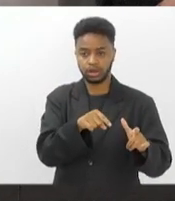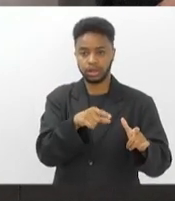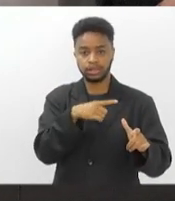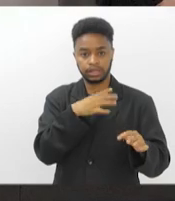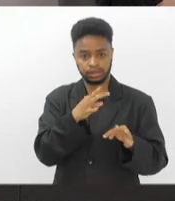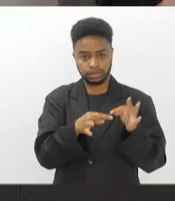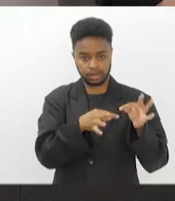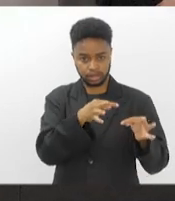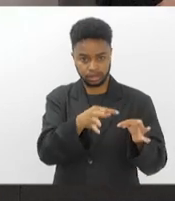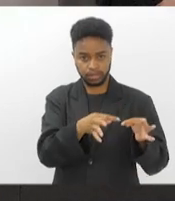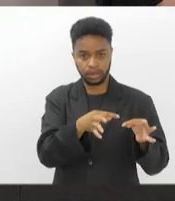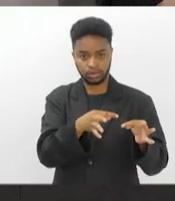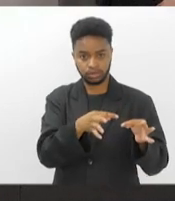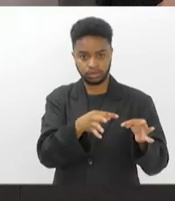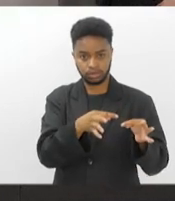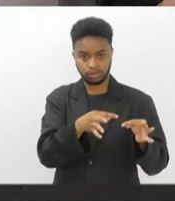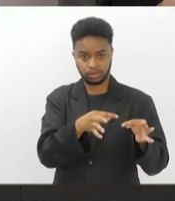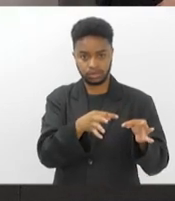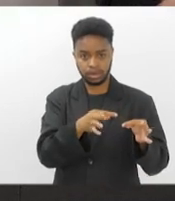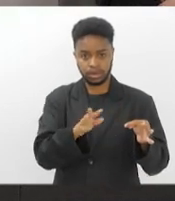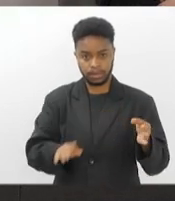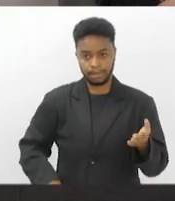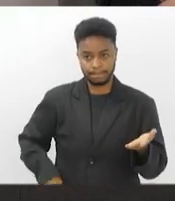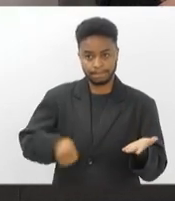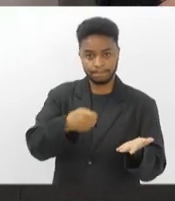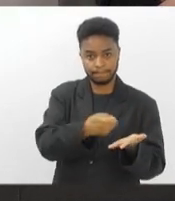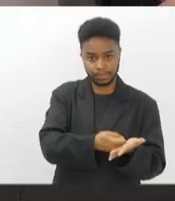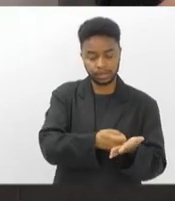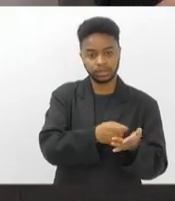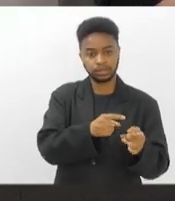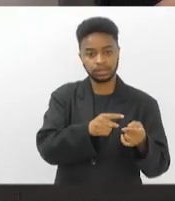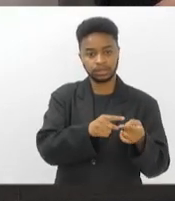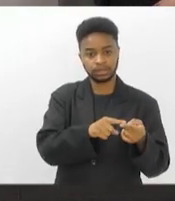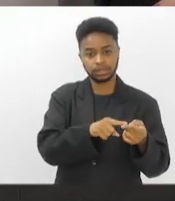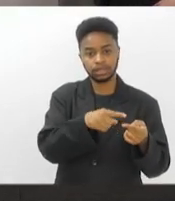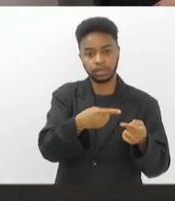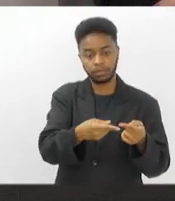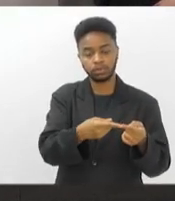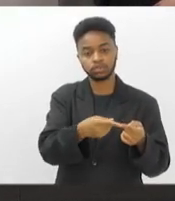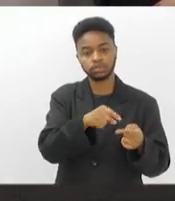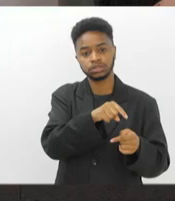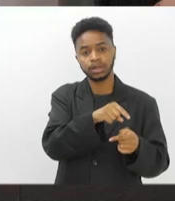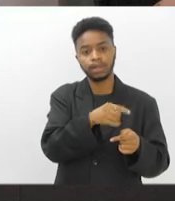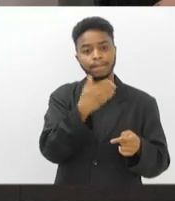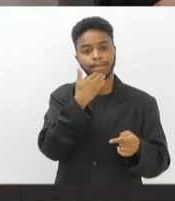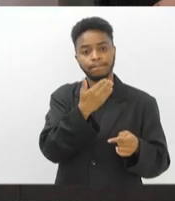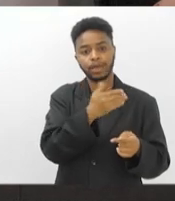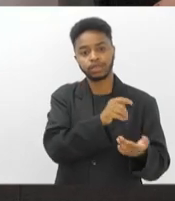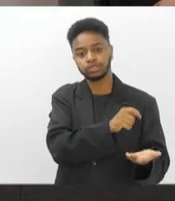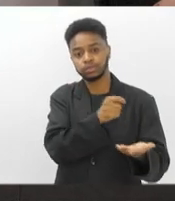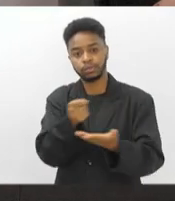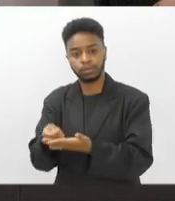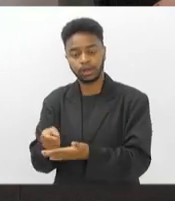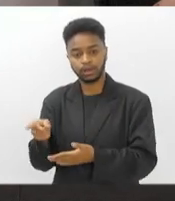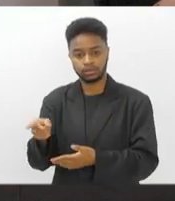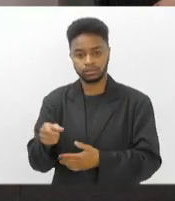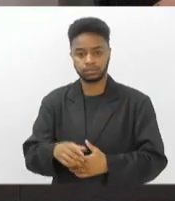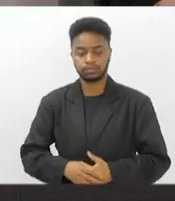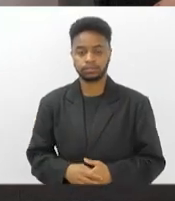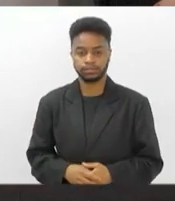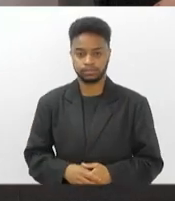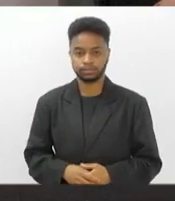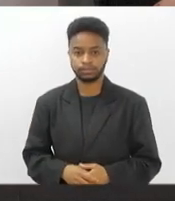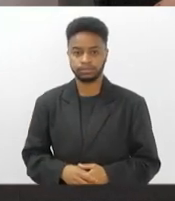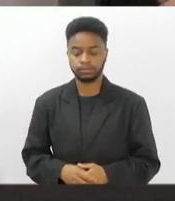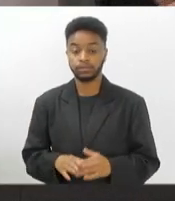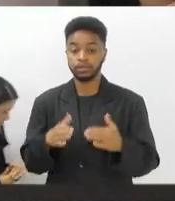tratamento e pede o rebolso e quem recebe a clínica que que é a que pede o o pagamento ao plano né